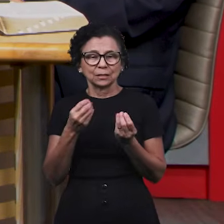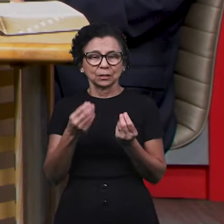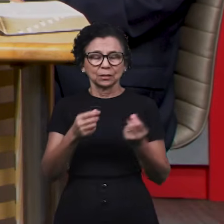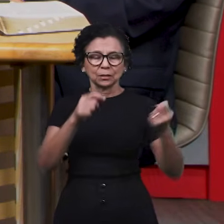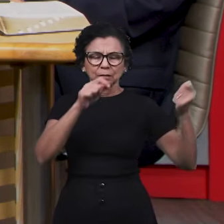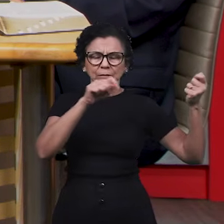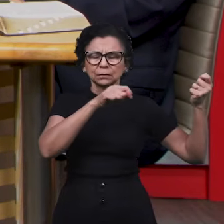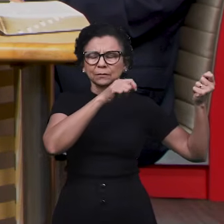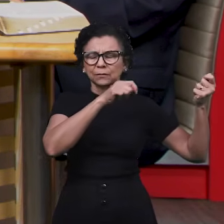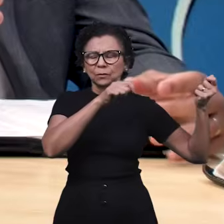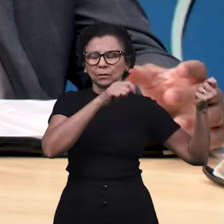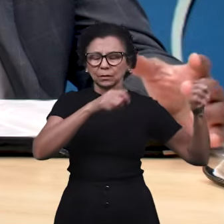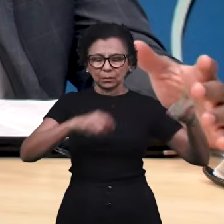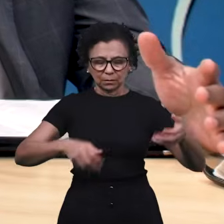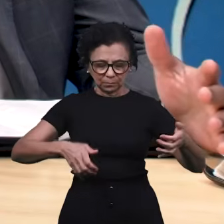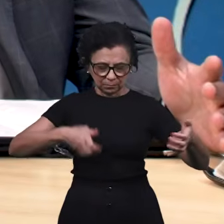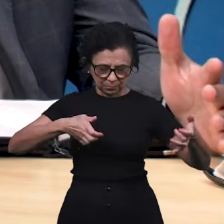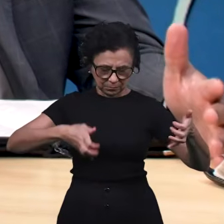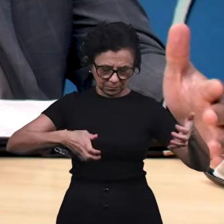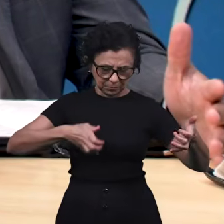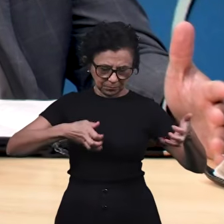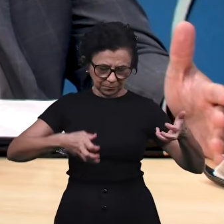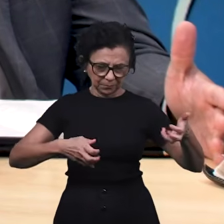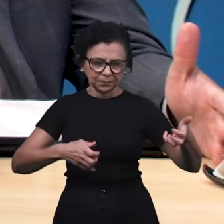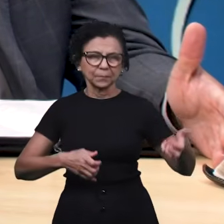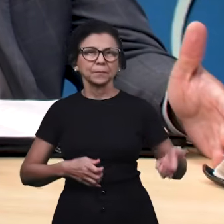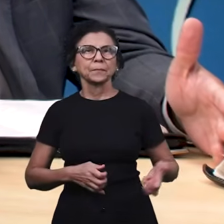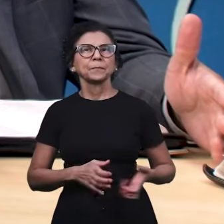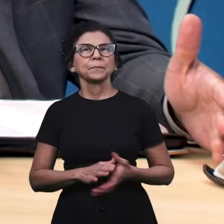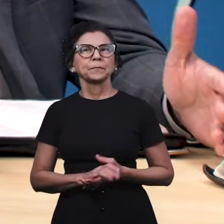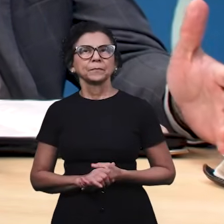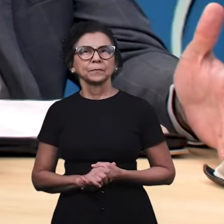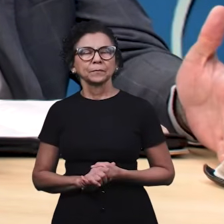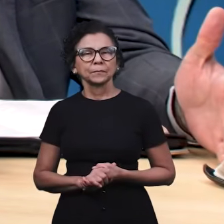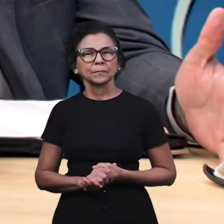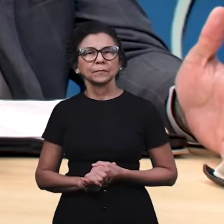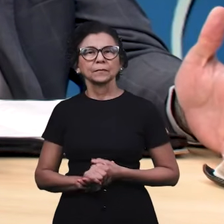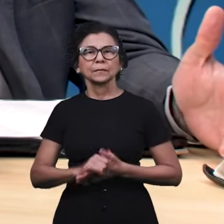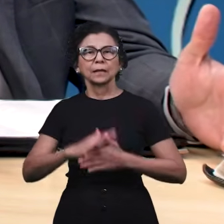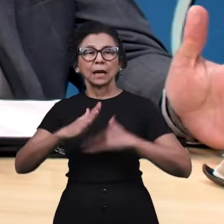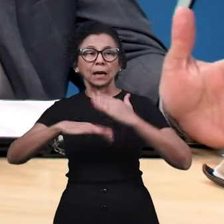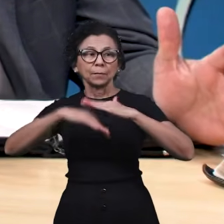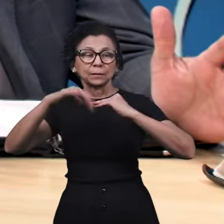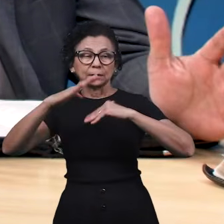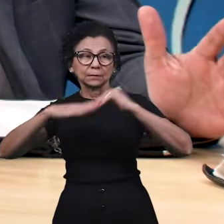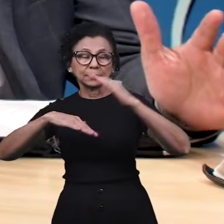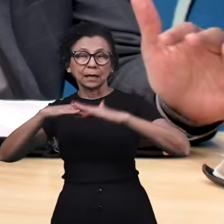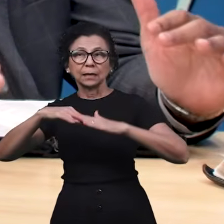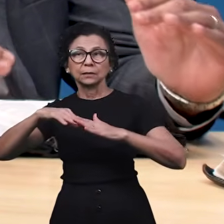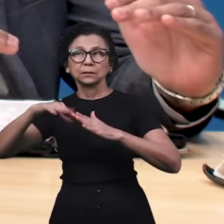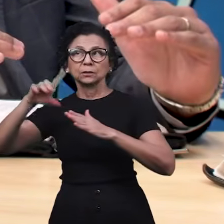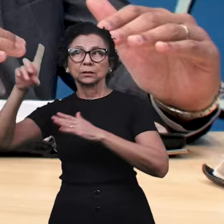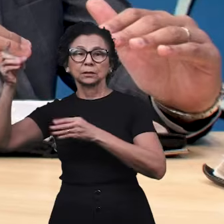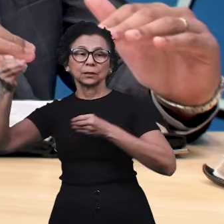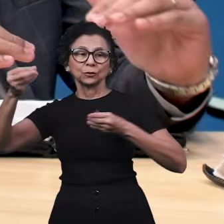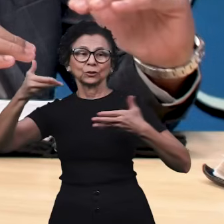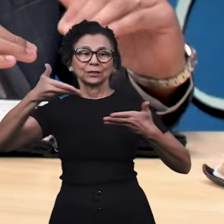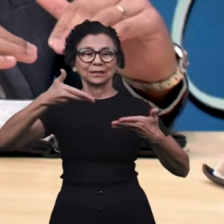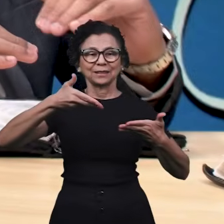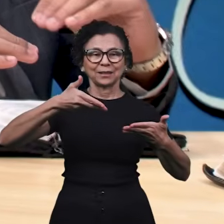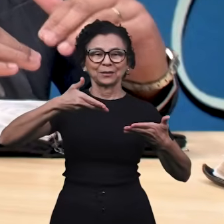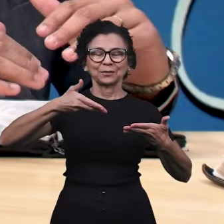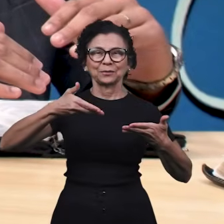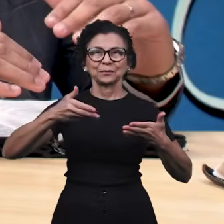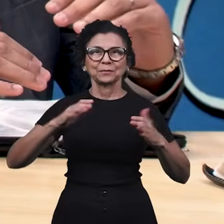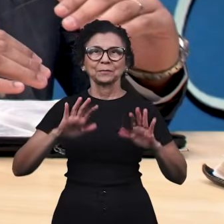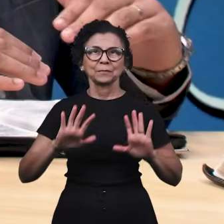violino quanto no violão, usar o seu dom, o talento que o Senhor te deu, mas sem permitir que